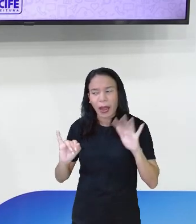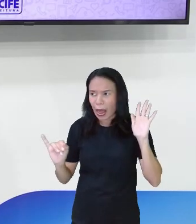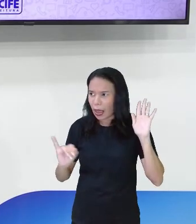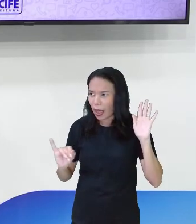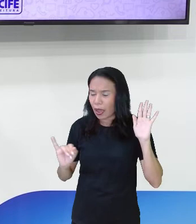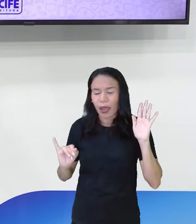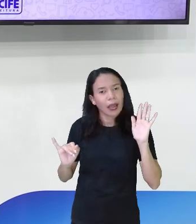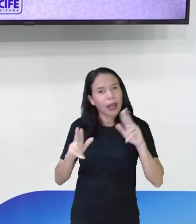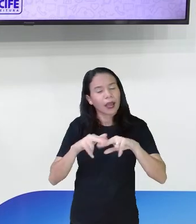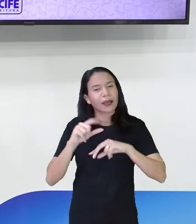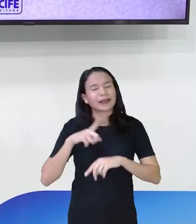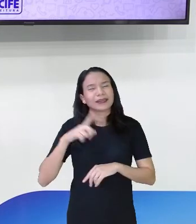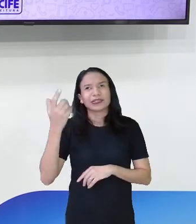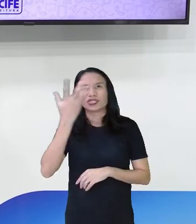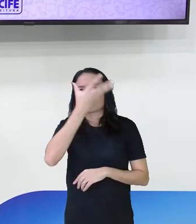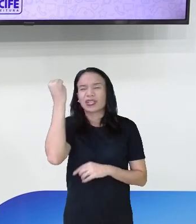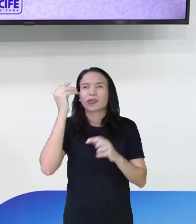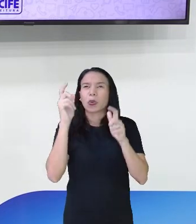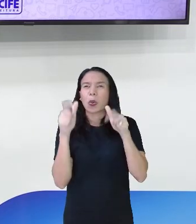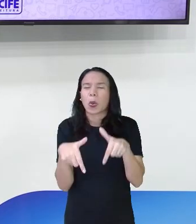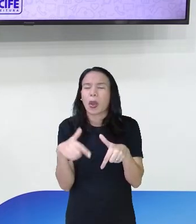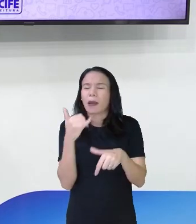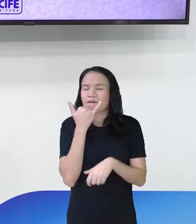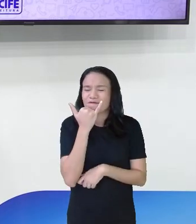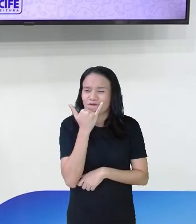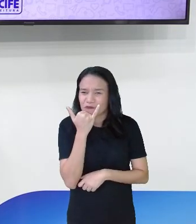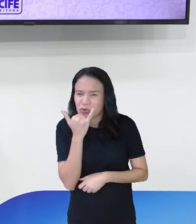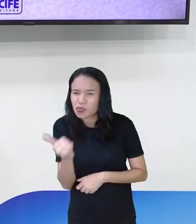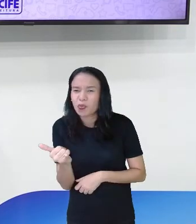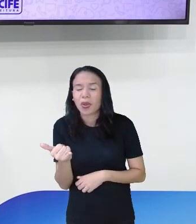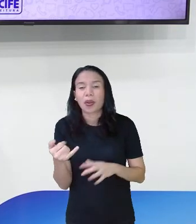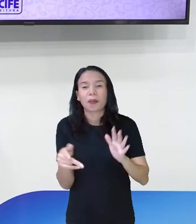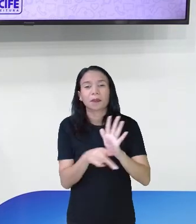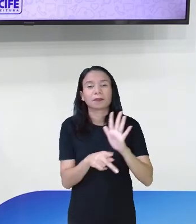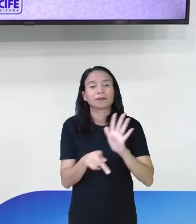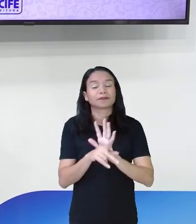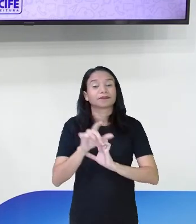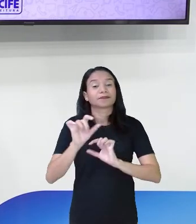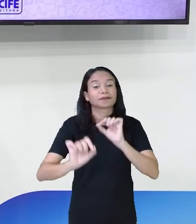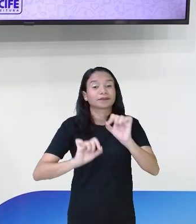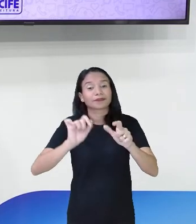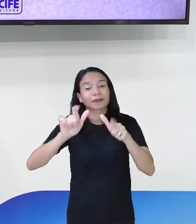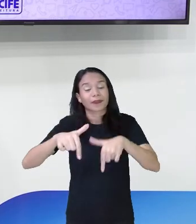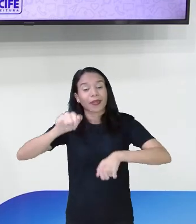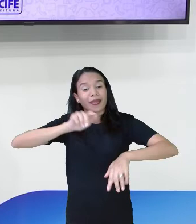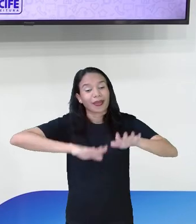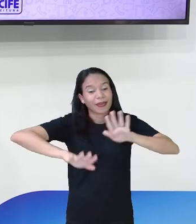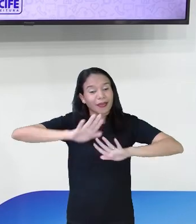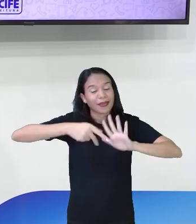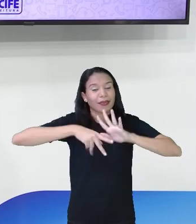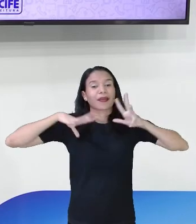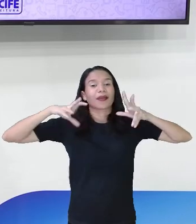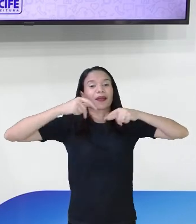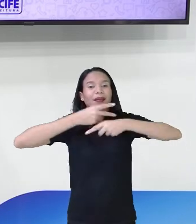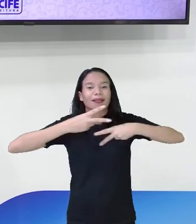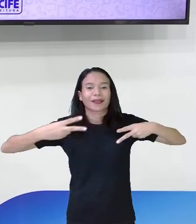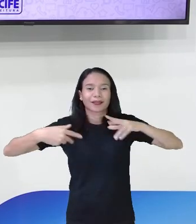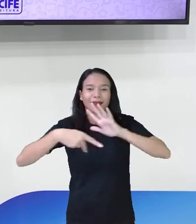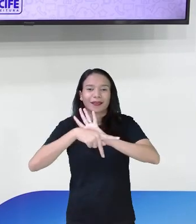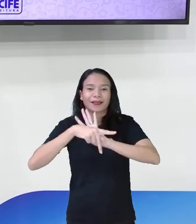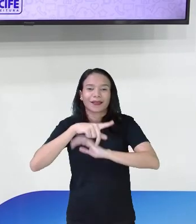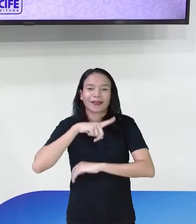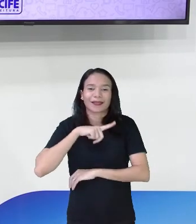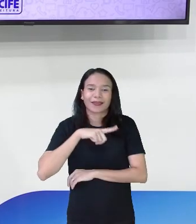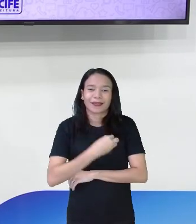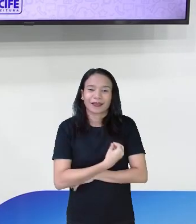Peixe Boi. Agora me passou realmente o local, me perdoem. Eu esqueci onde tem esse projeto que cuida dos animais, o peixe boi